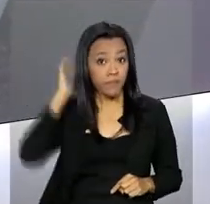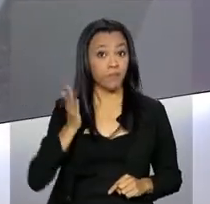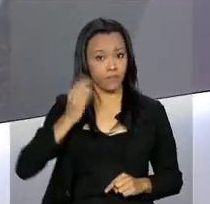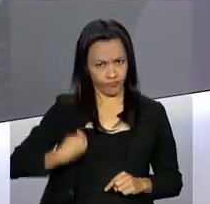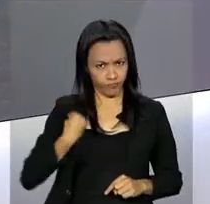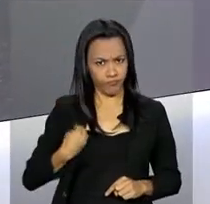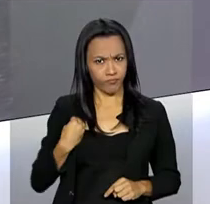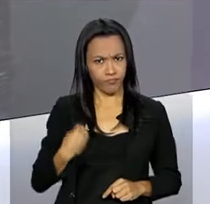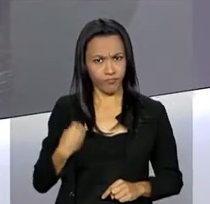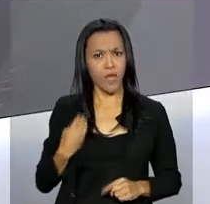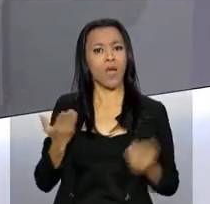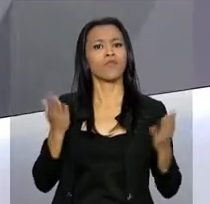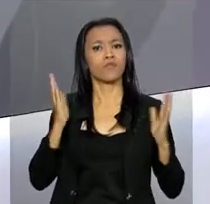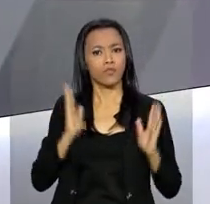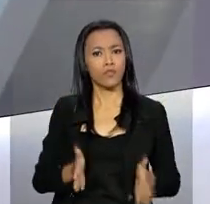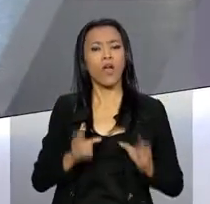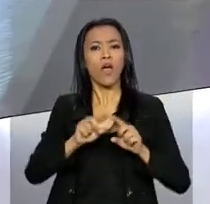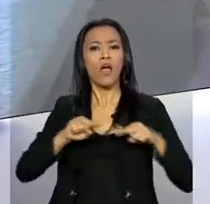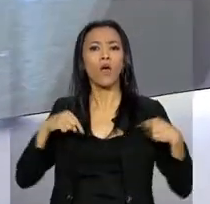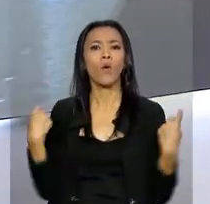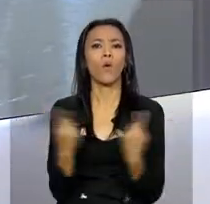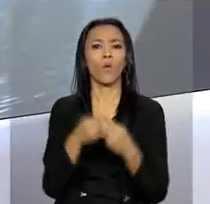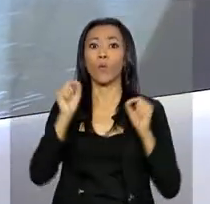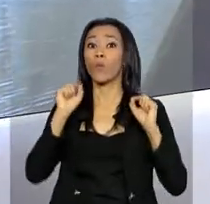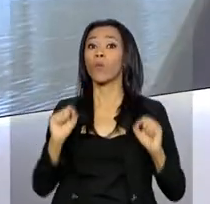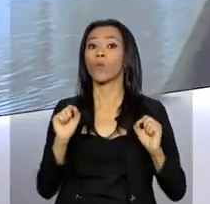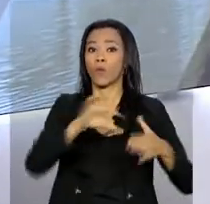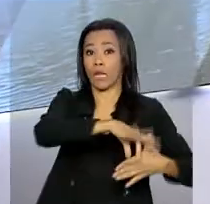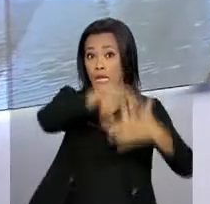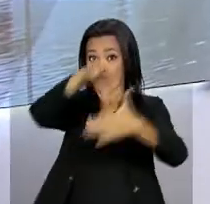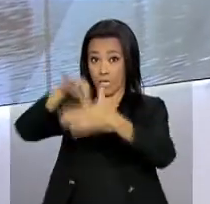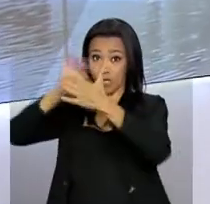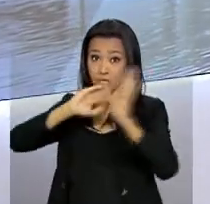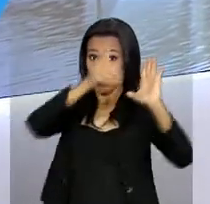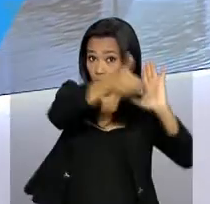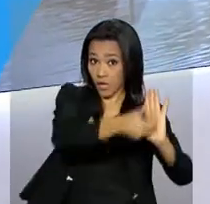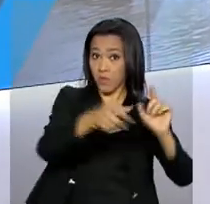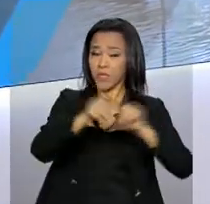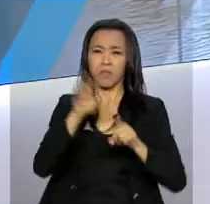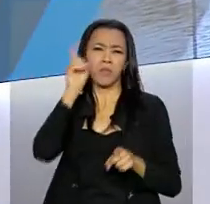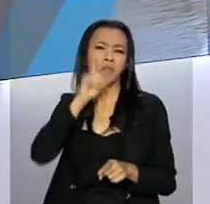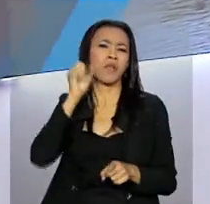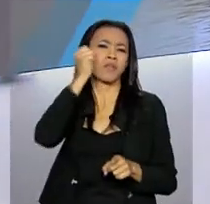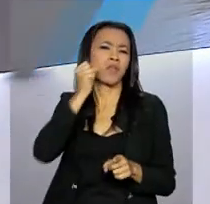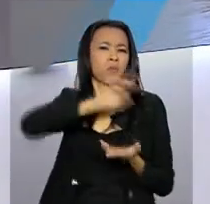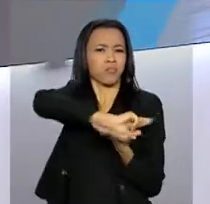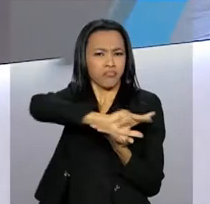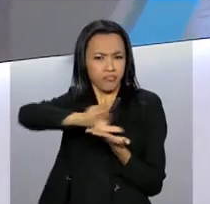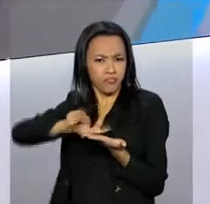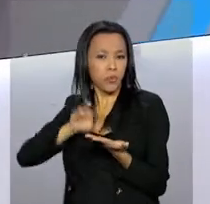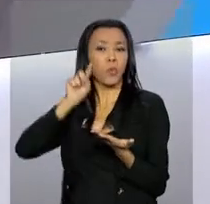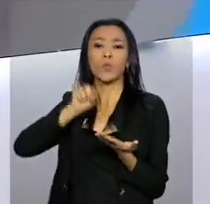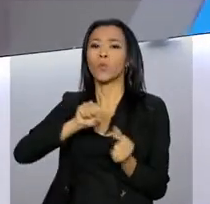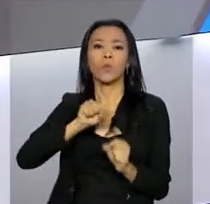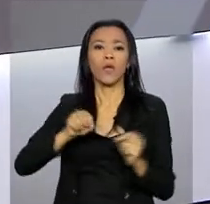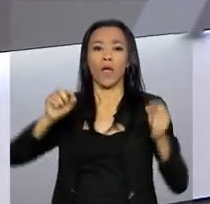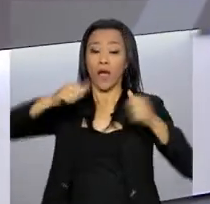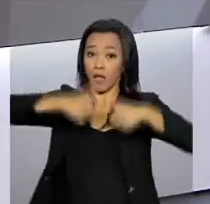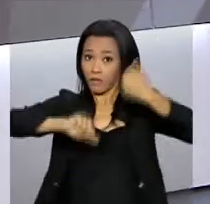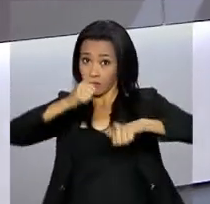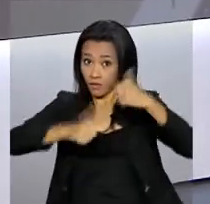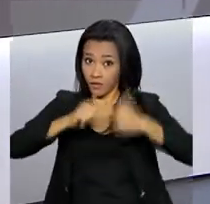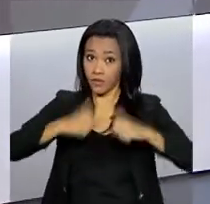neste momento com líderes da base aliada na câmara dos deputados e parlamentares da comissão especial que analisa a reforma da